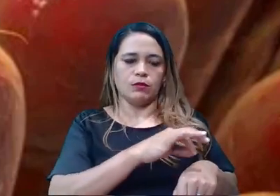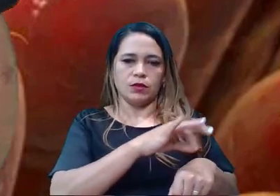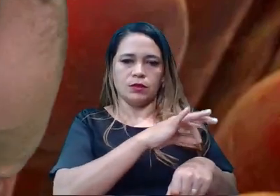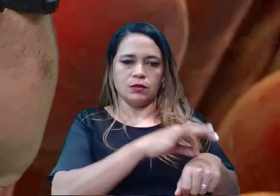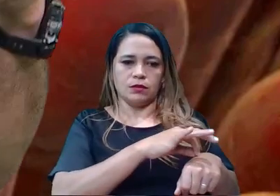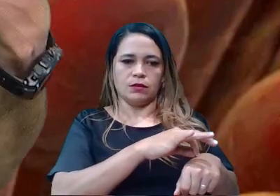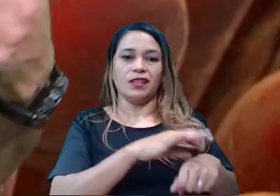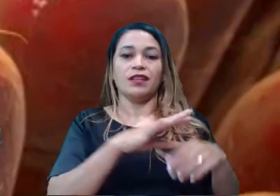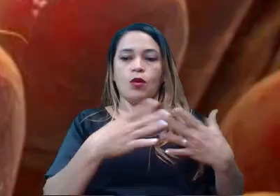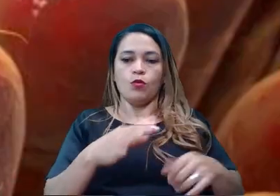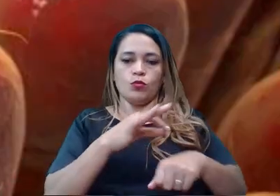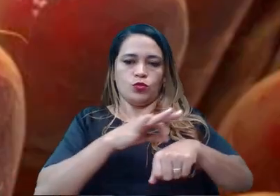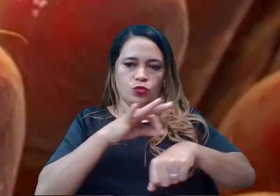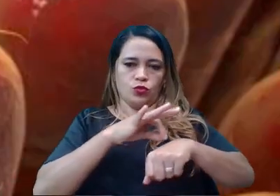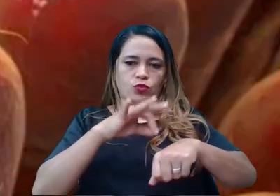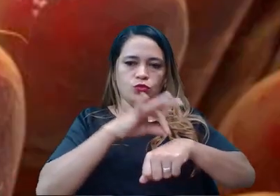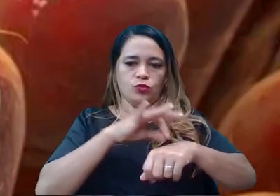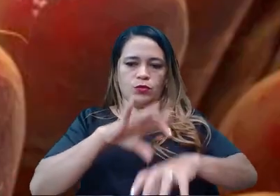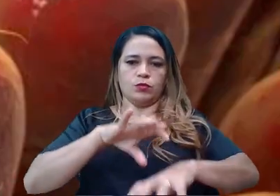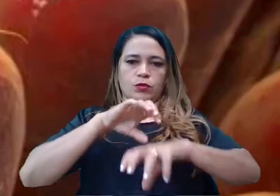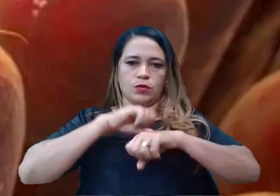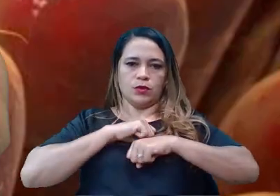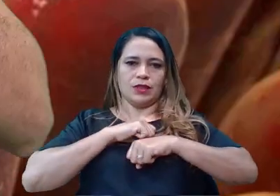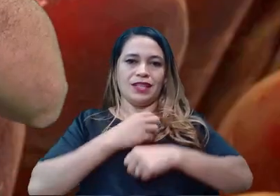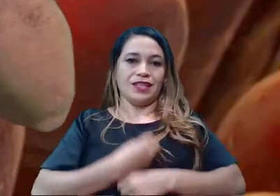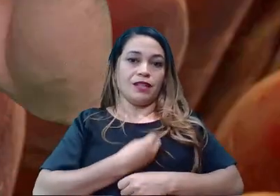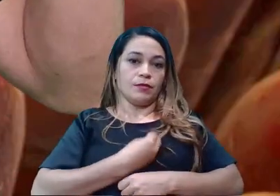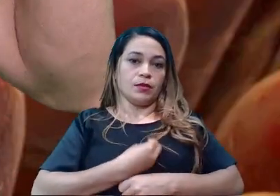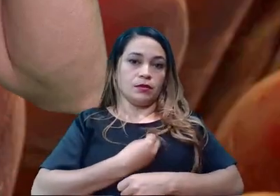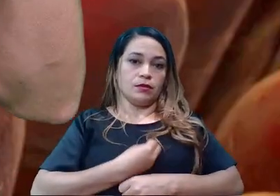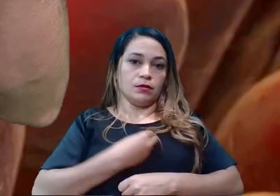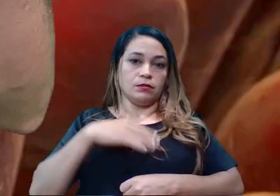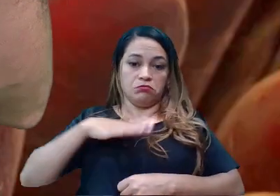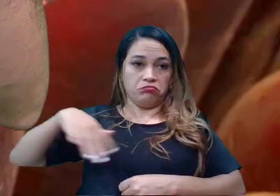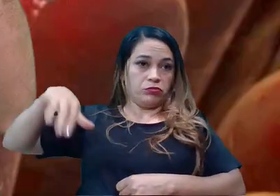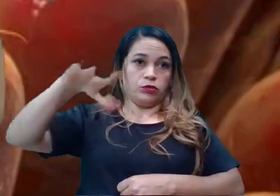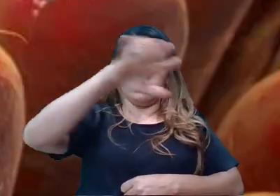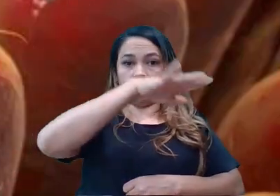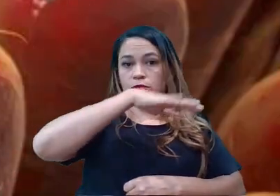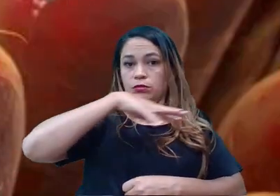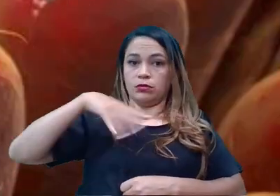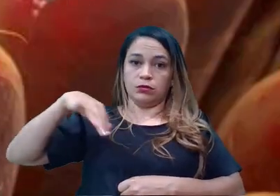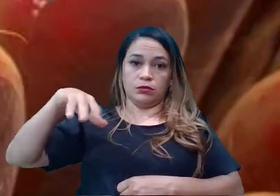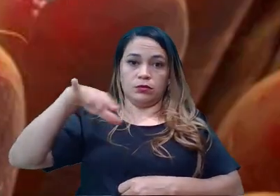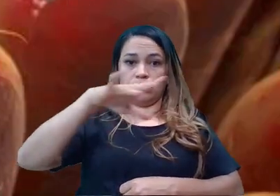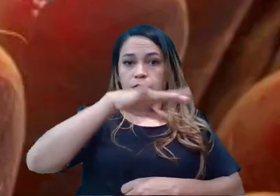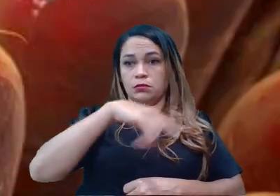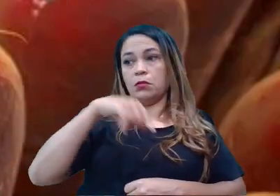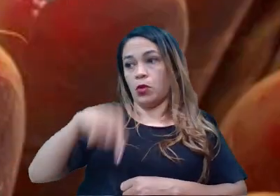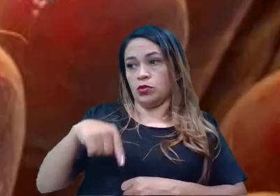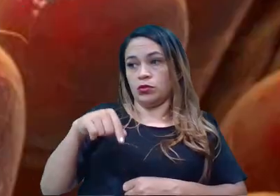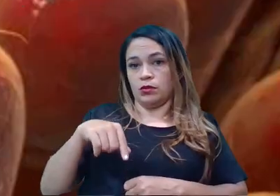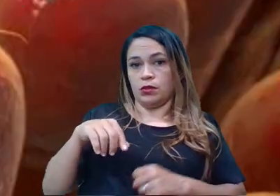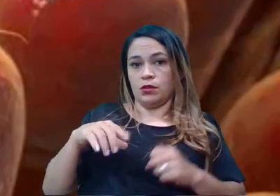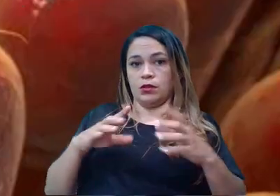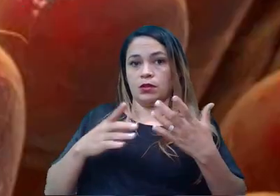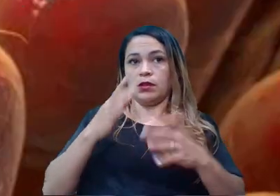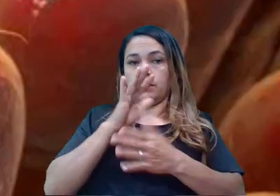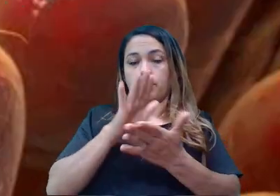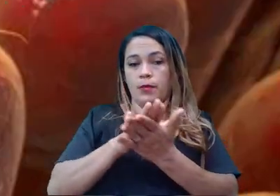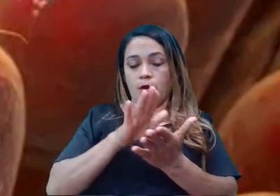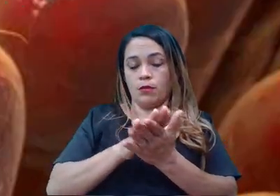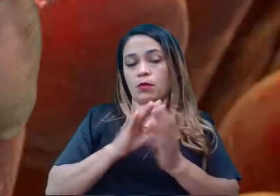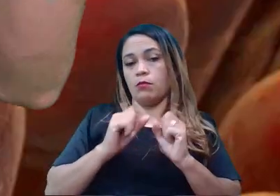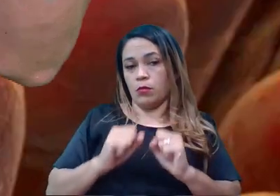esse mosquitinho que transmite pra gente a doença, ele está presente no nosso ambiente. Tem esse mosquito aqui onde eu estou hoje, na cidade de Palmas?